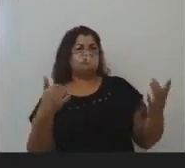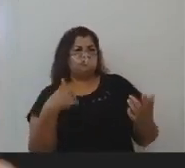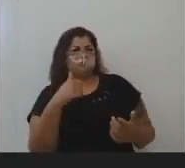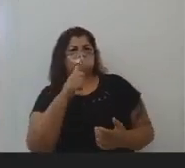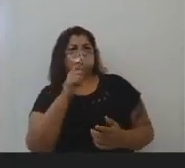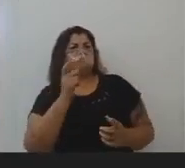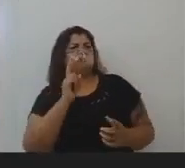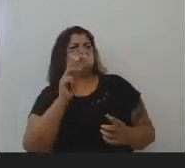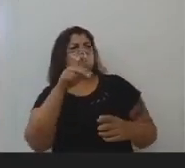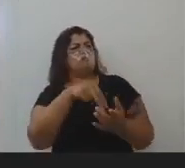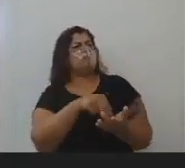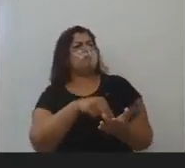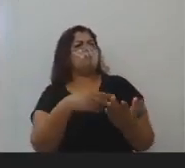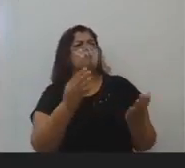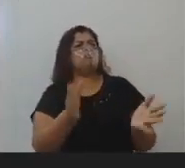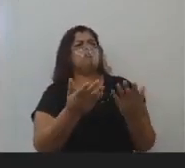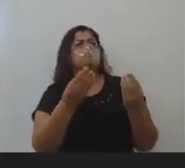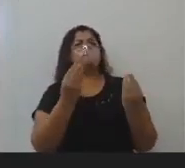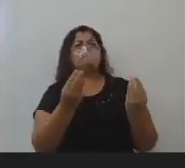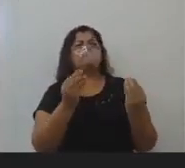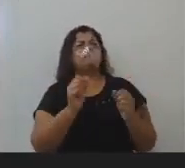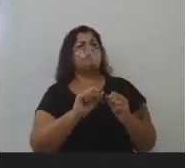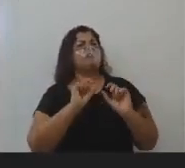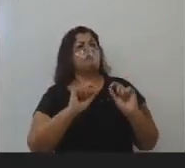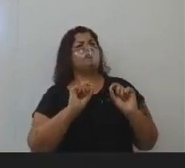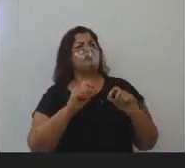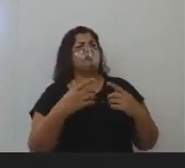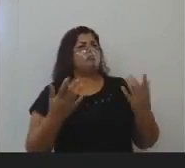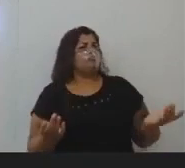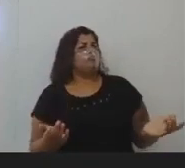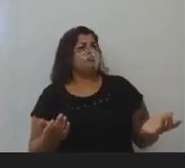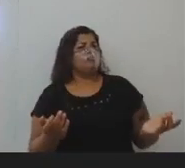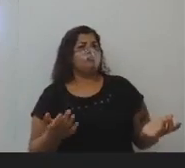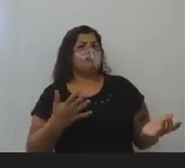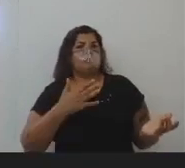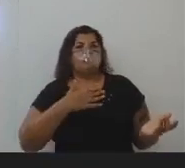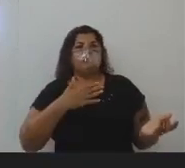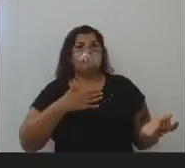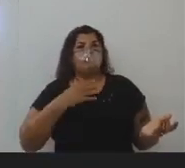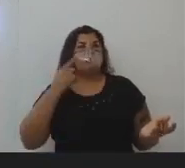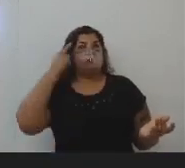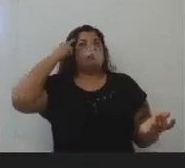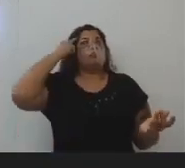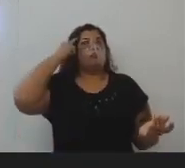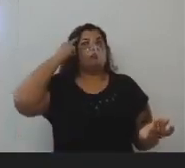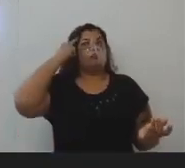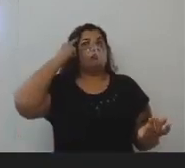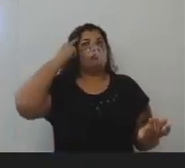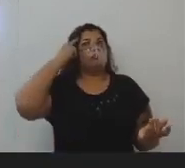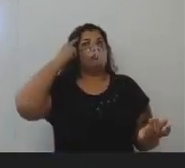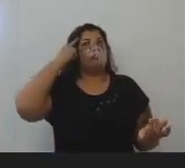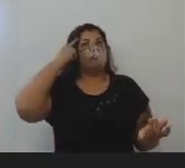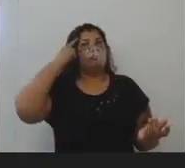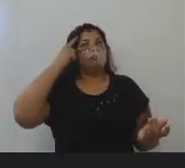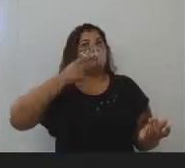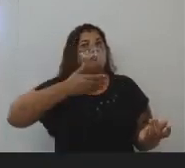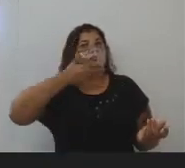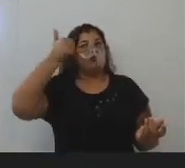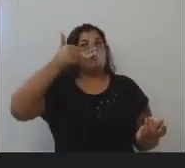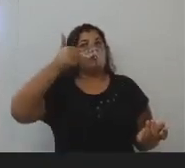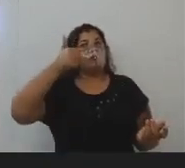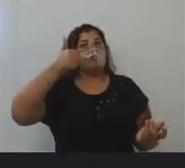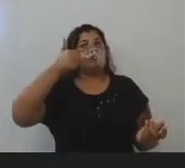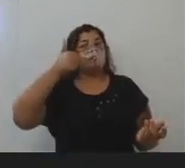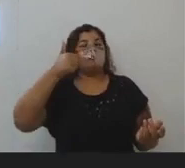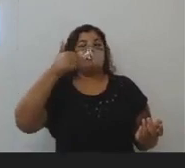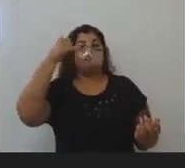O que é que eu estou fazendo nessa festa? Aí eu chego à seguinte conclusão. A minha intuição diz que não seria legal que eu fosse